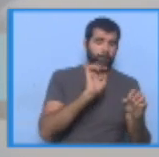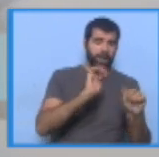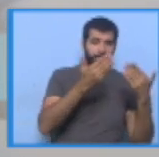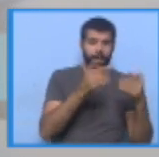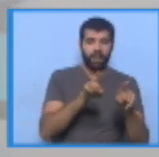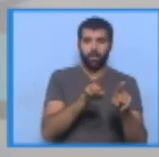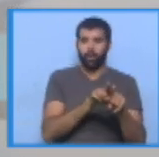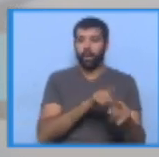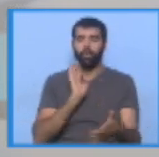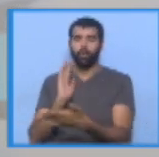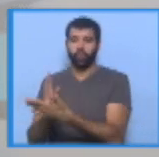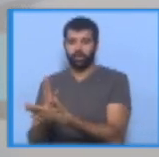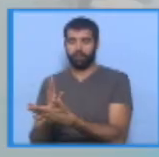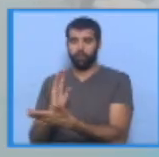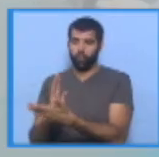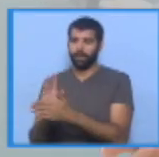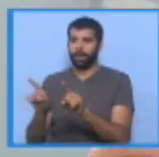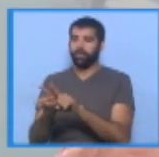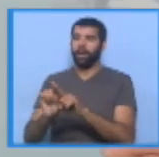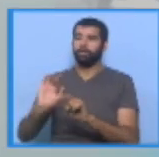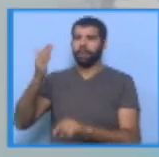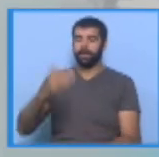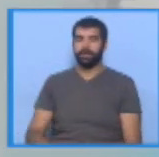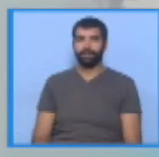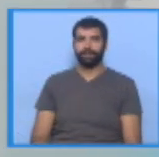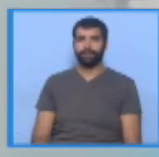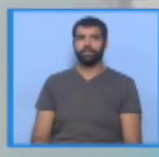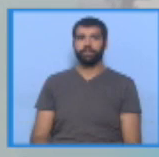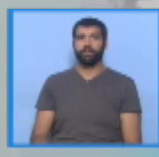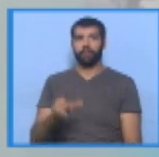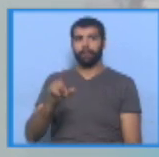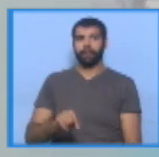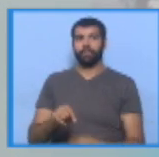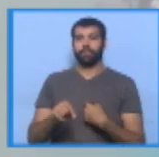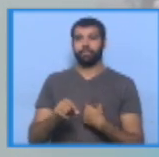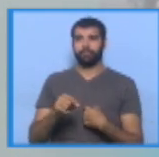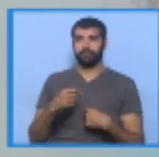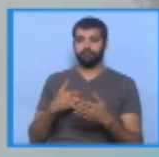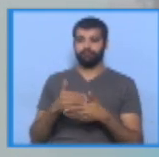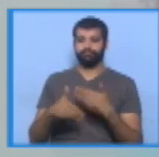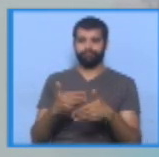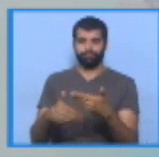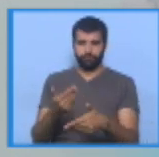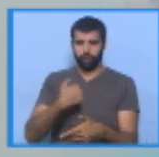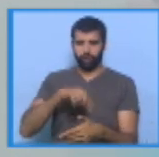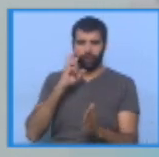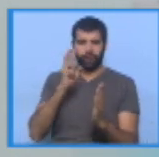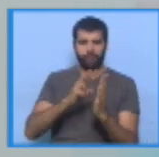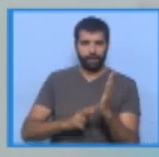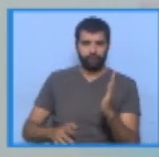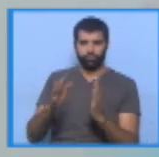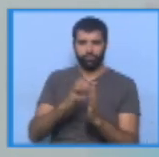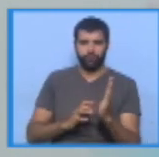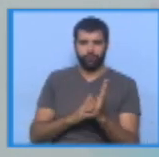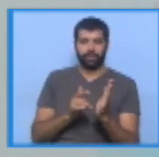últimos. A primeira leitura do livro de Bento Sirá, também, e nesta sequência que analisávamos aqui no Evangelho, também nos